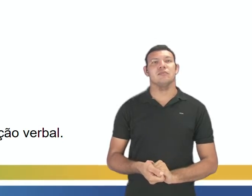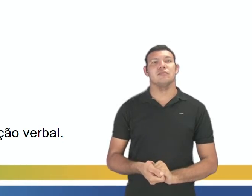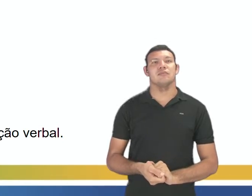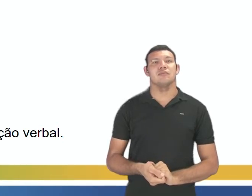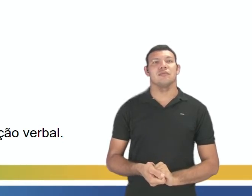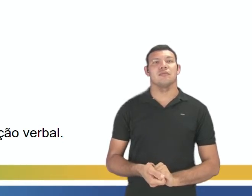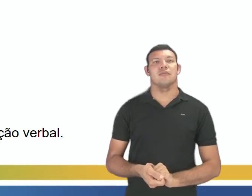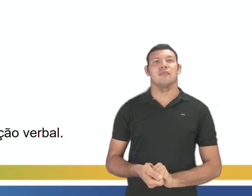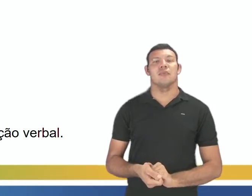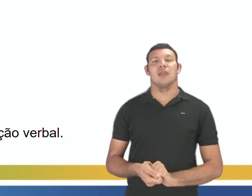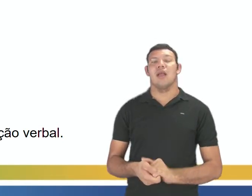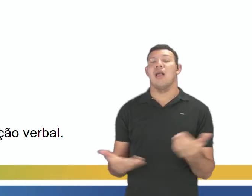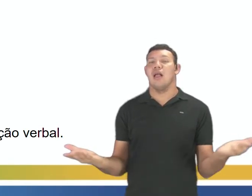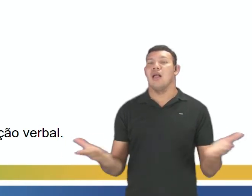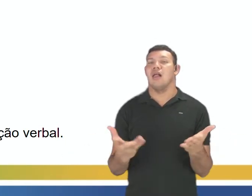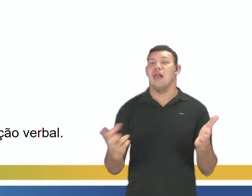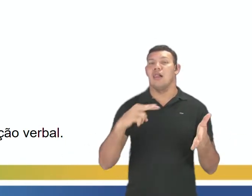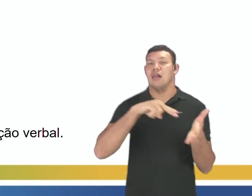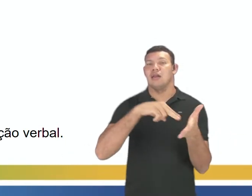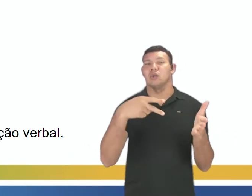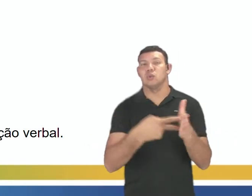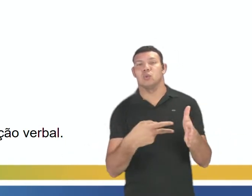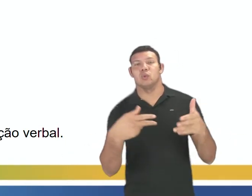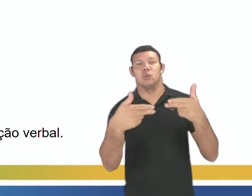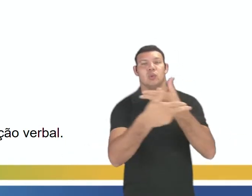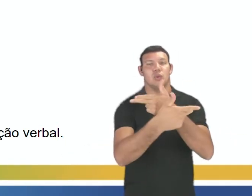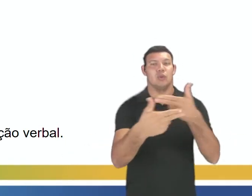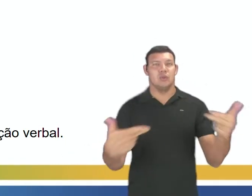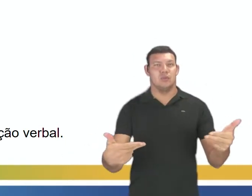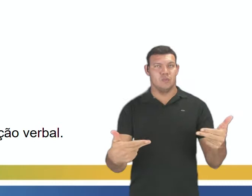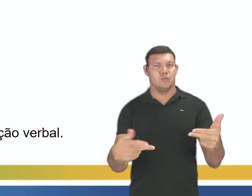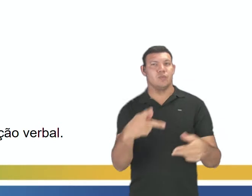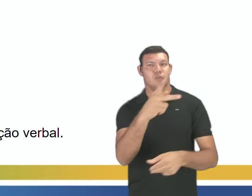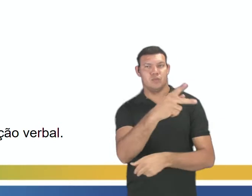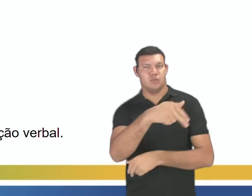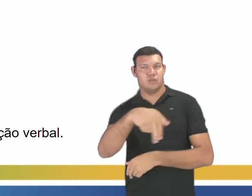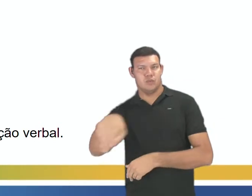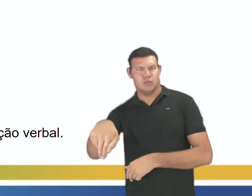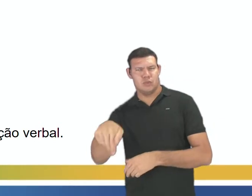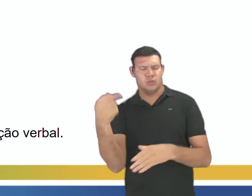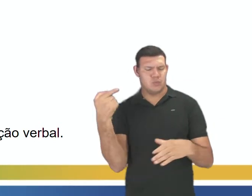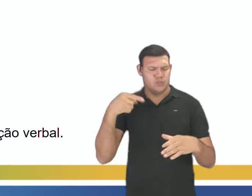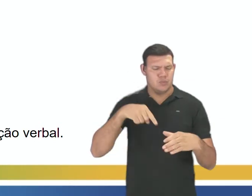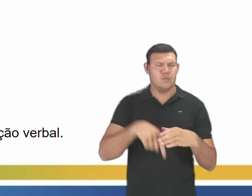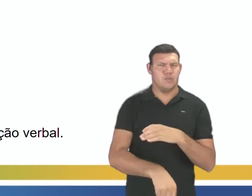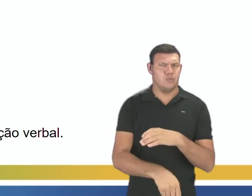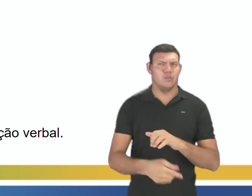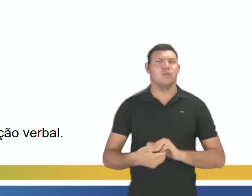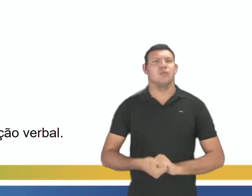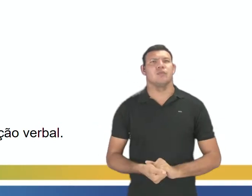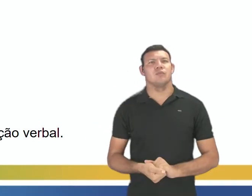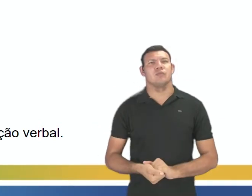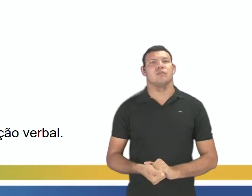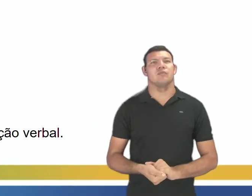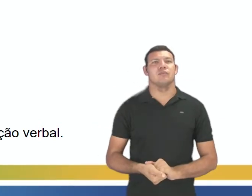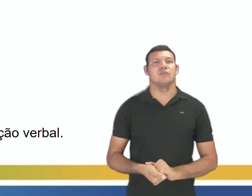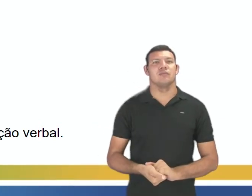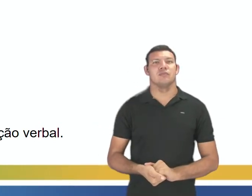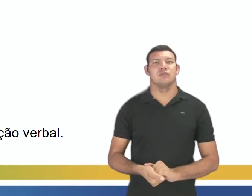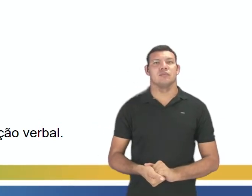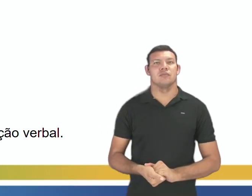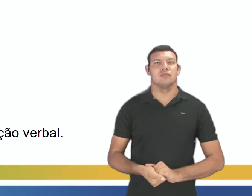perfeita? A gente vai já ver isso também. Vamos entender agora um pouquinho mais a fundo, tudo bem? Os object